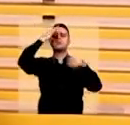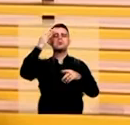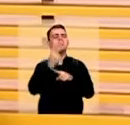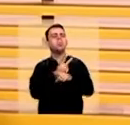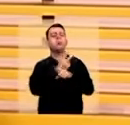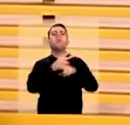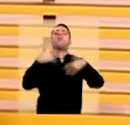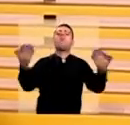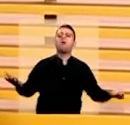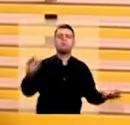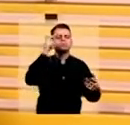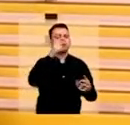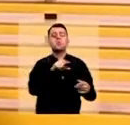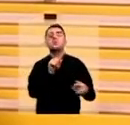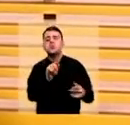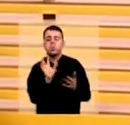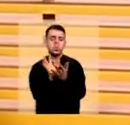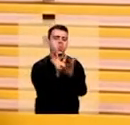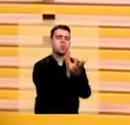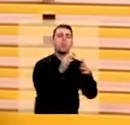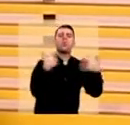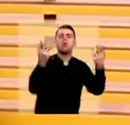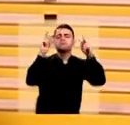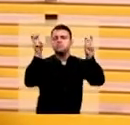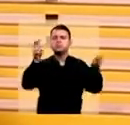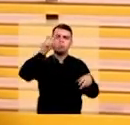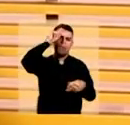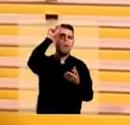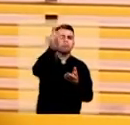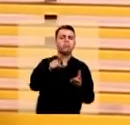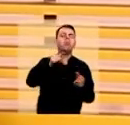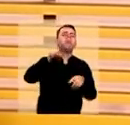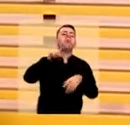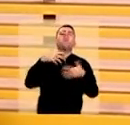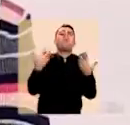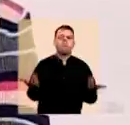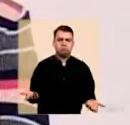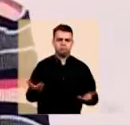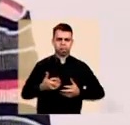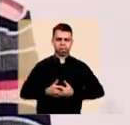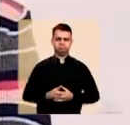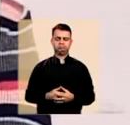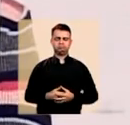pessoal procura? Qual que é o maior interesse? Gêneros, títulos, autores?